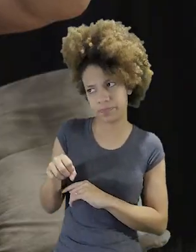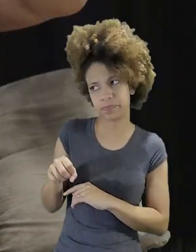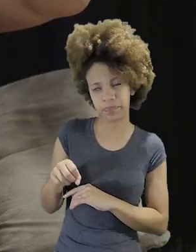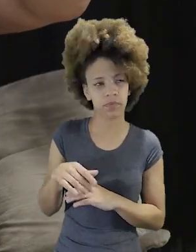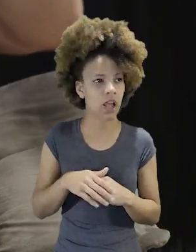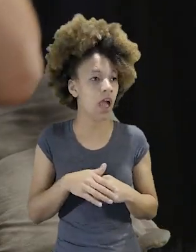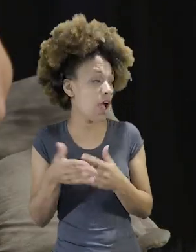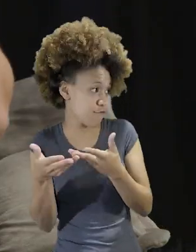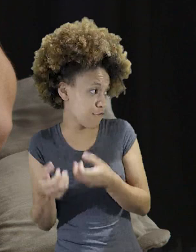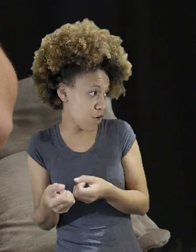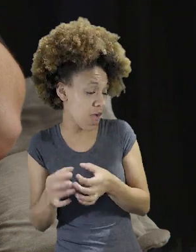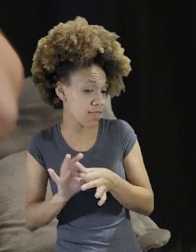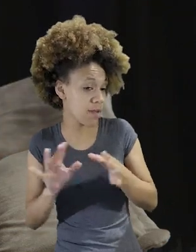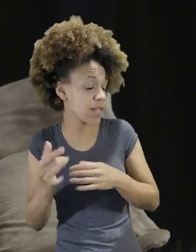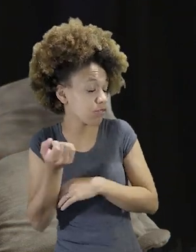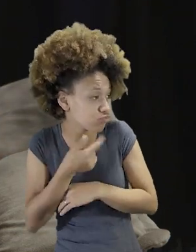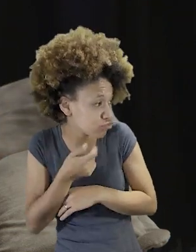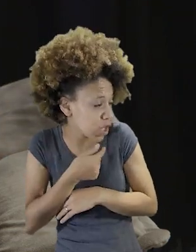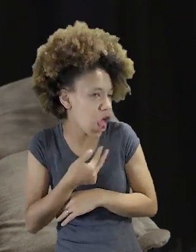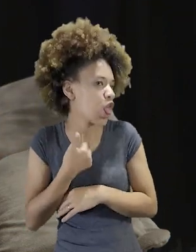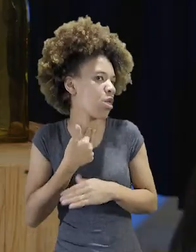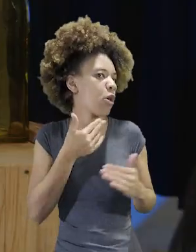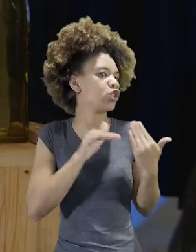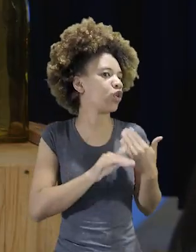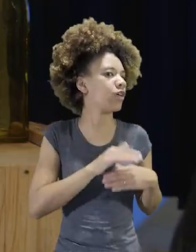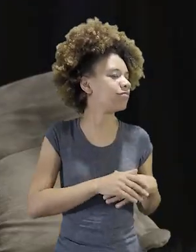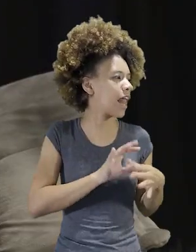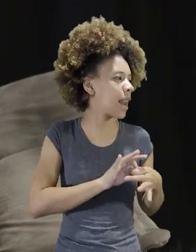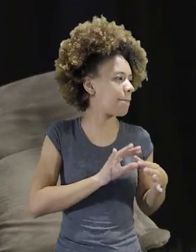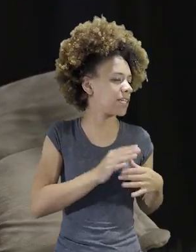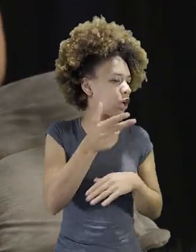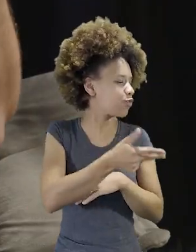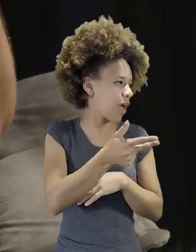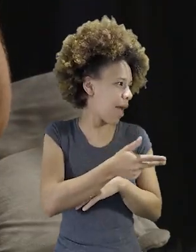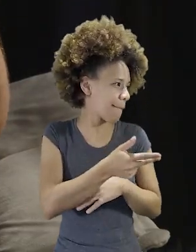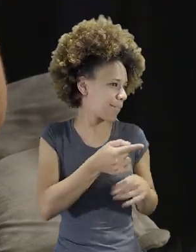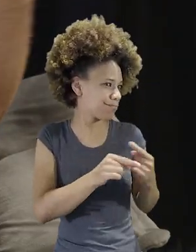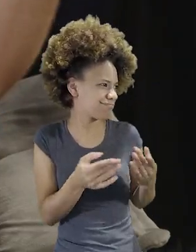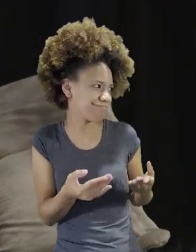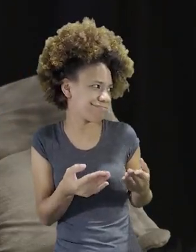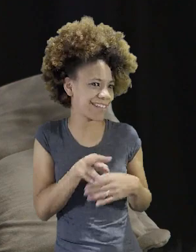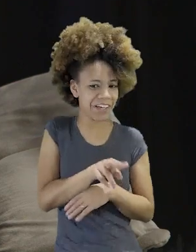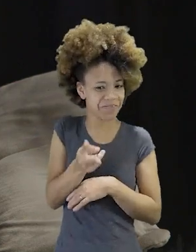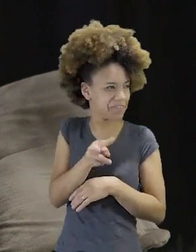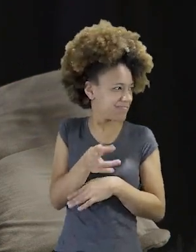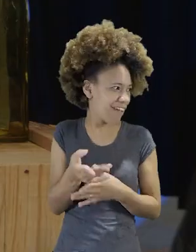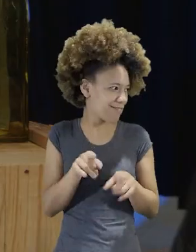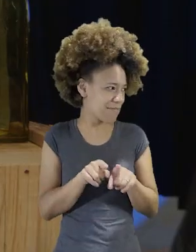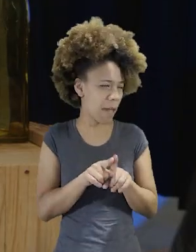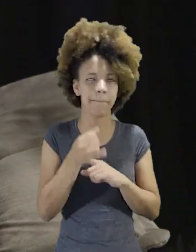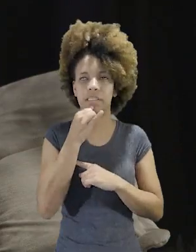o cara que é a favor da liberdade de expressão da comédia ele não pode ser contra a liberdade de expressão do rap e